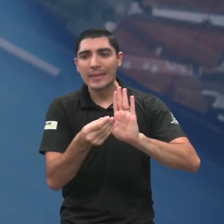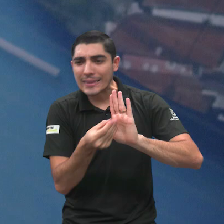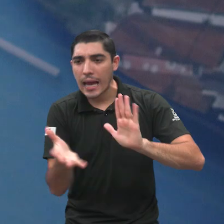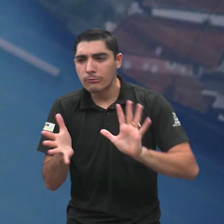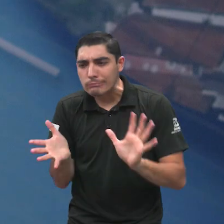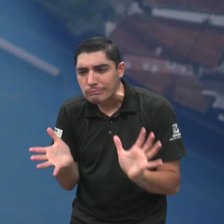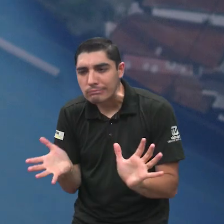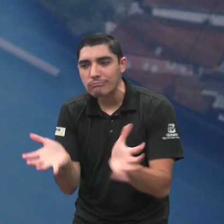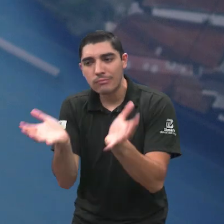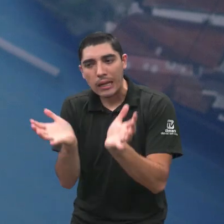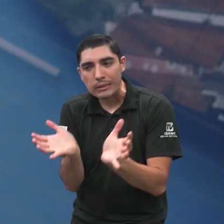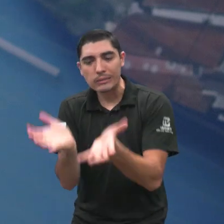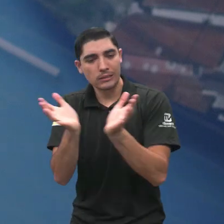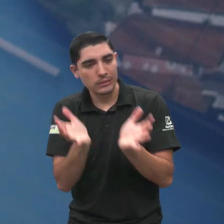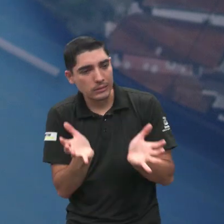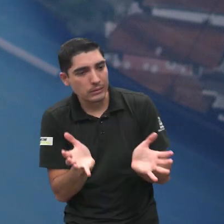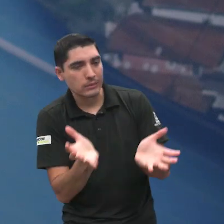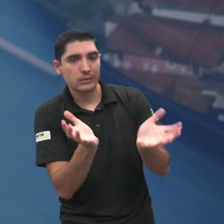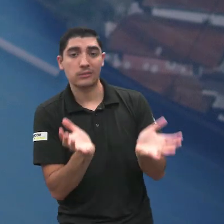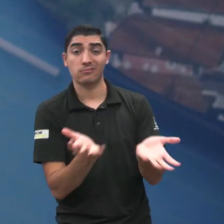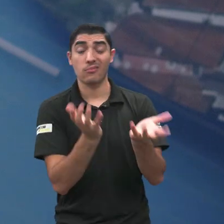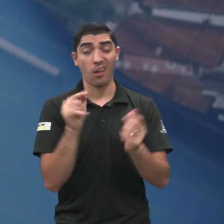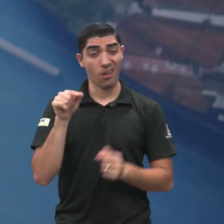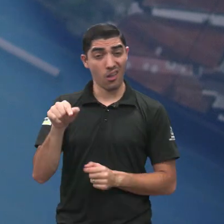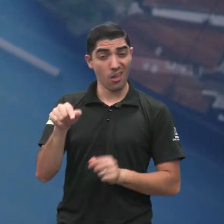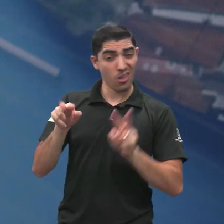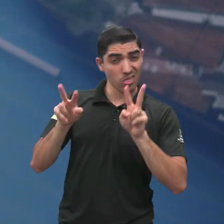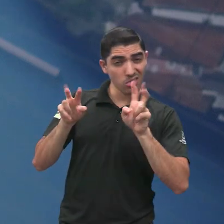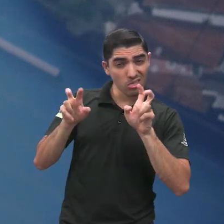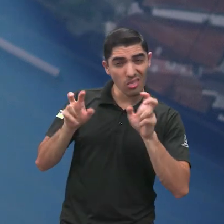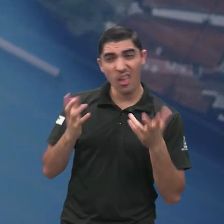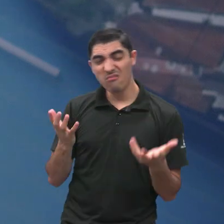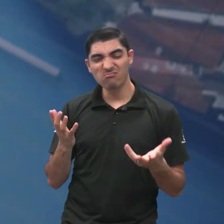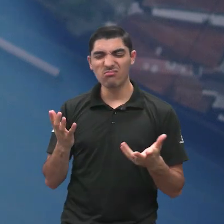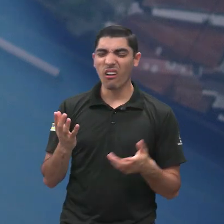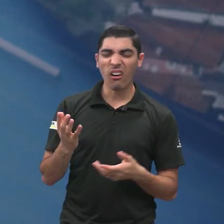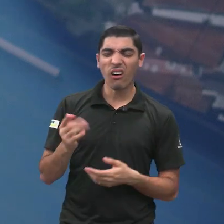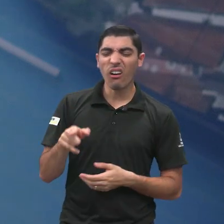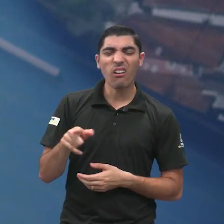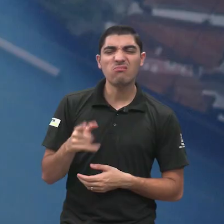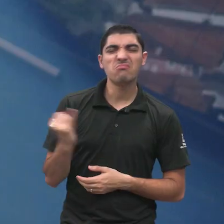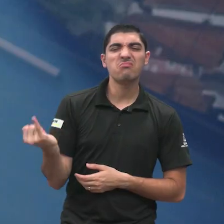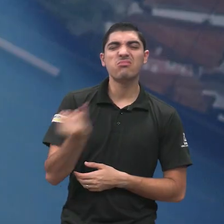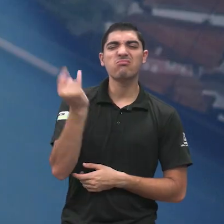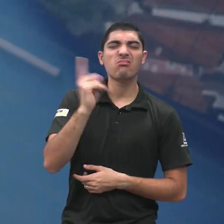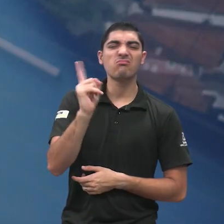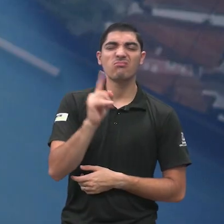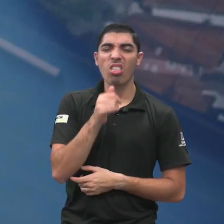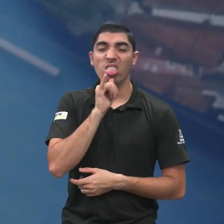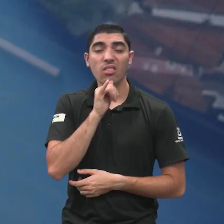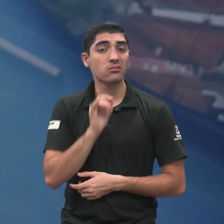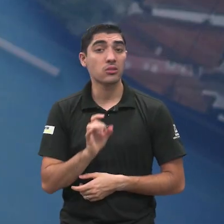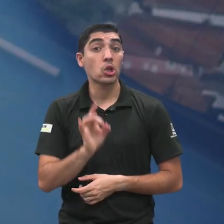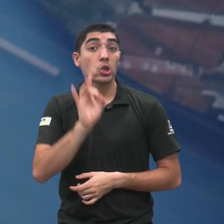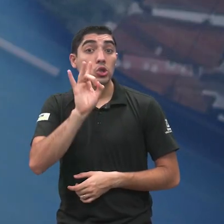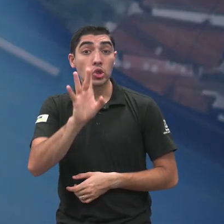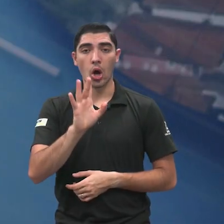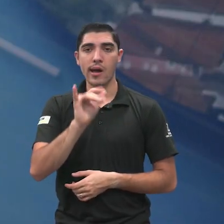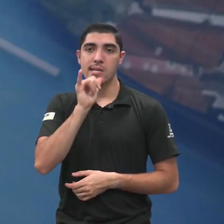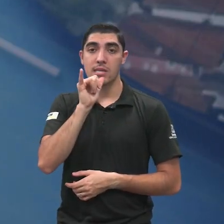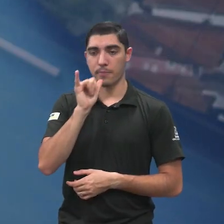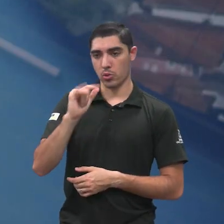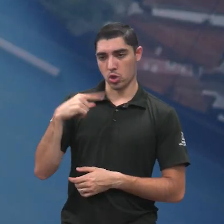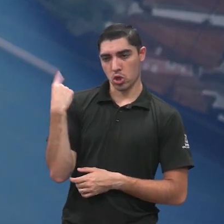como se esse tema não fosse, no caso, importante. Só nós que vivenciamos isso, né, nos